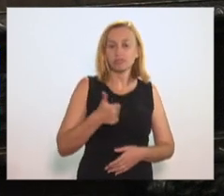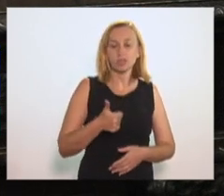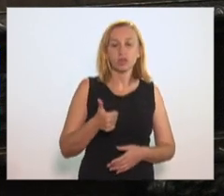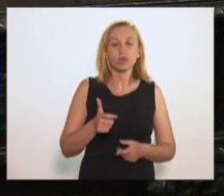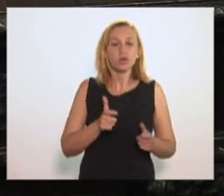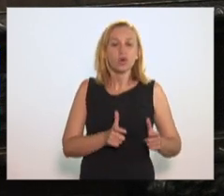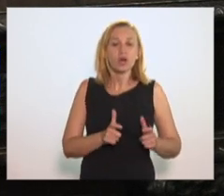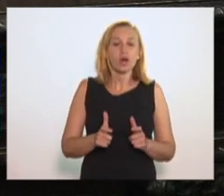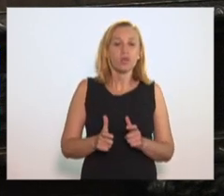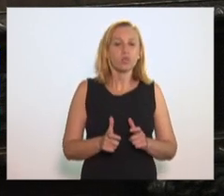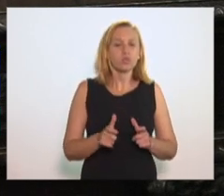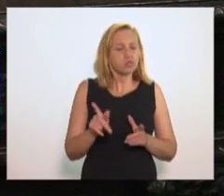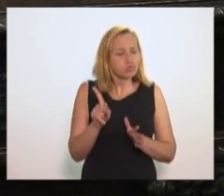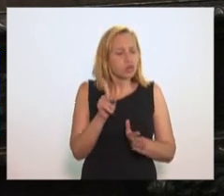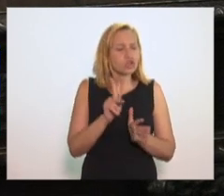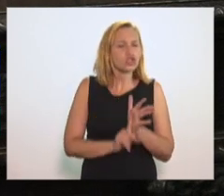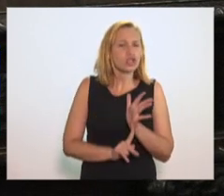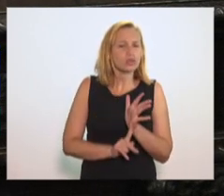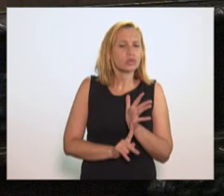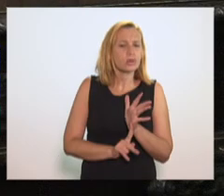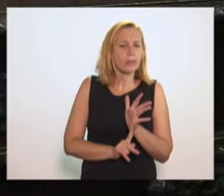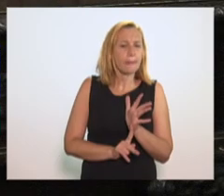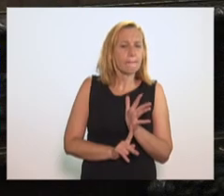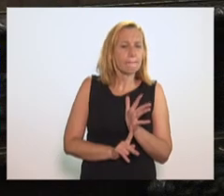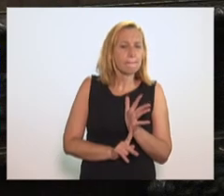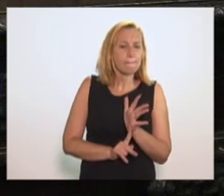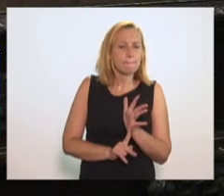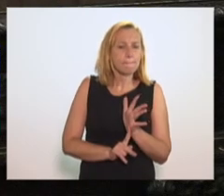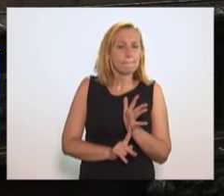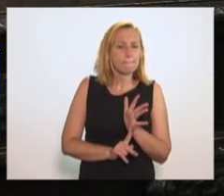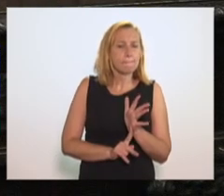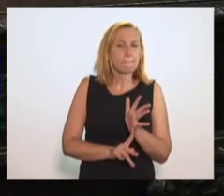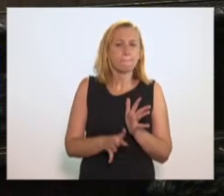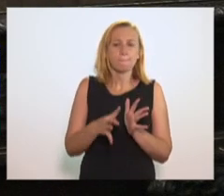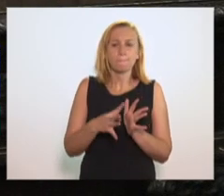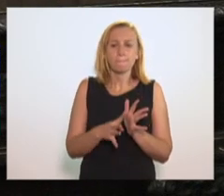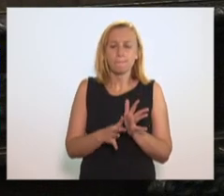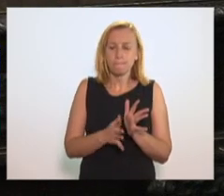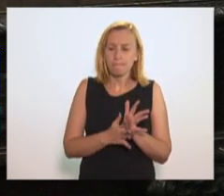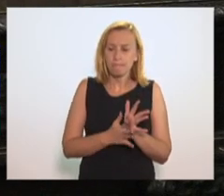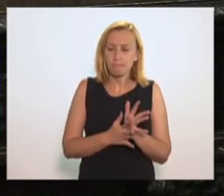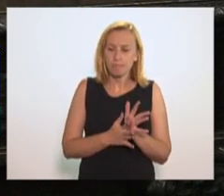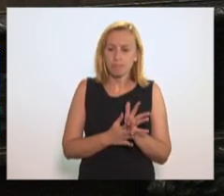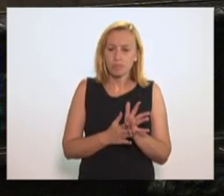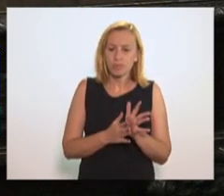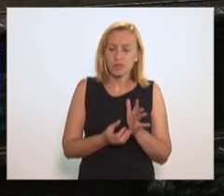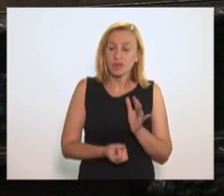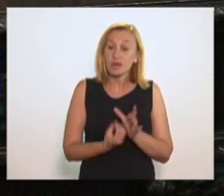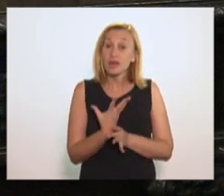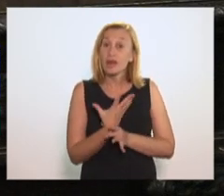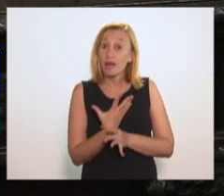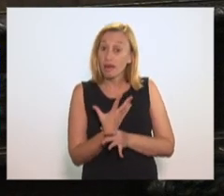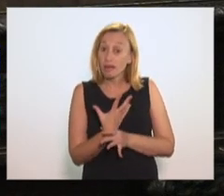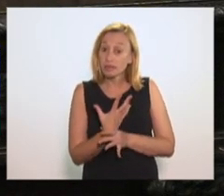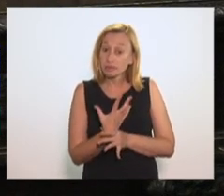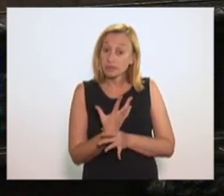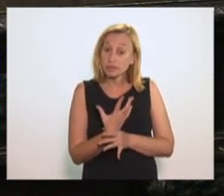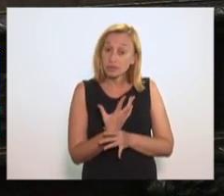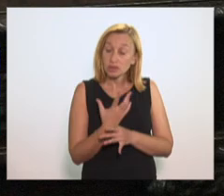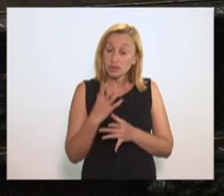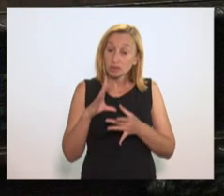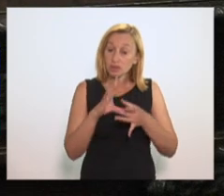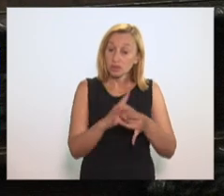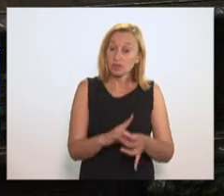projeto que para além da intenção de promover nesse eixo